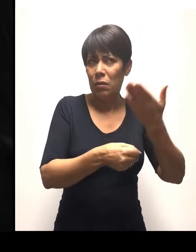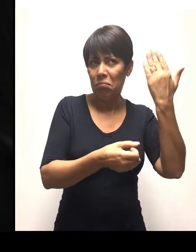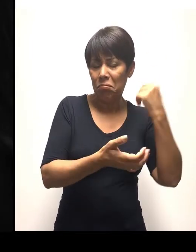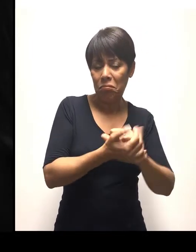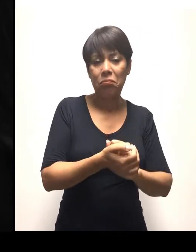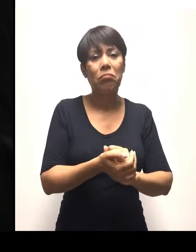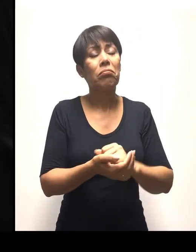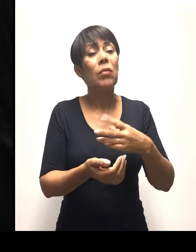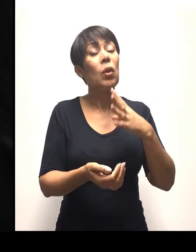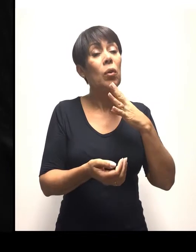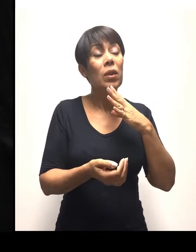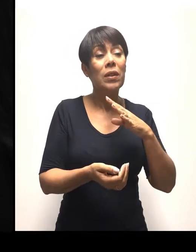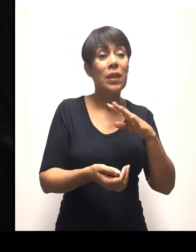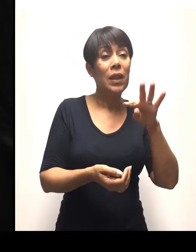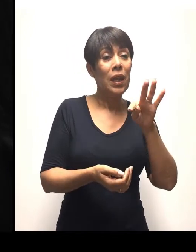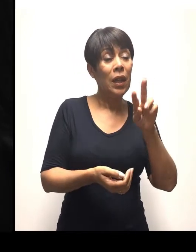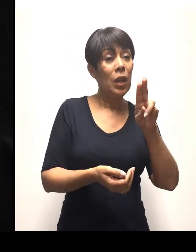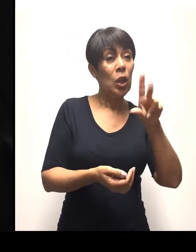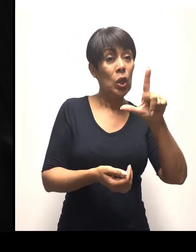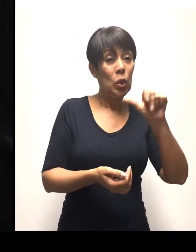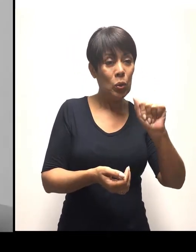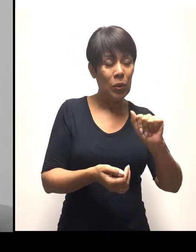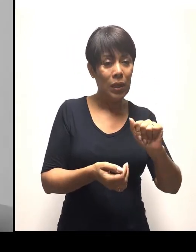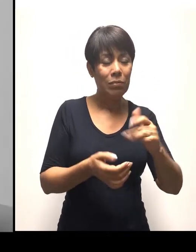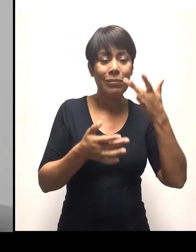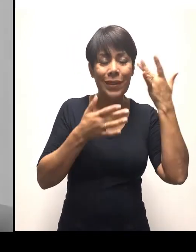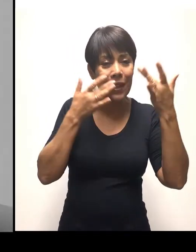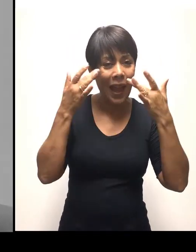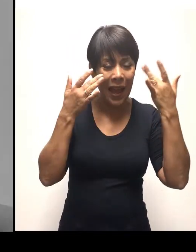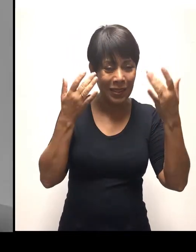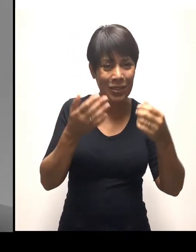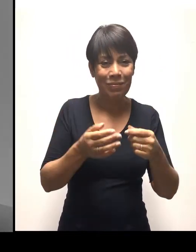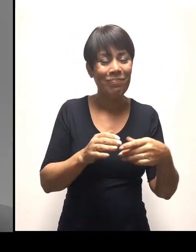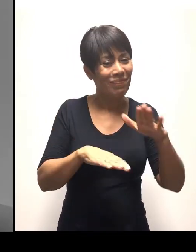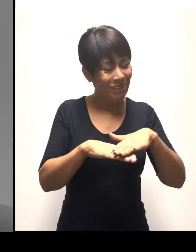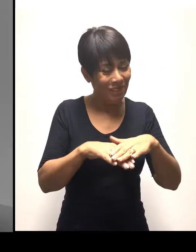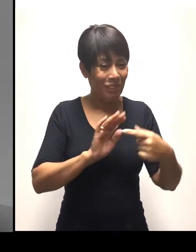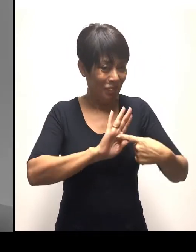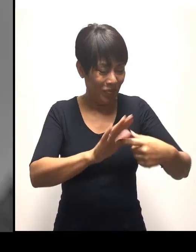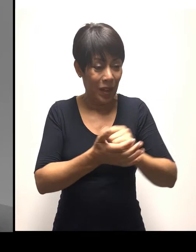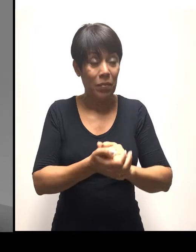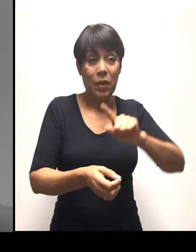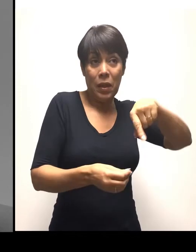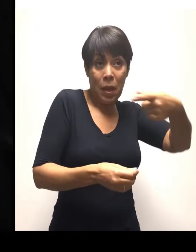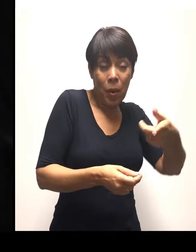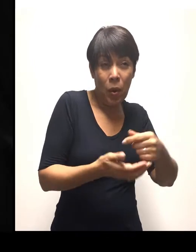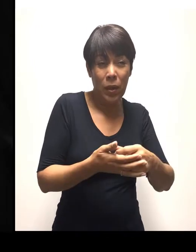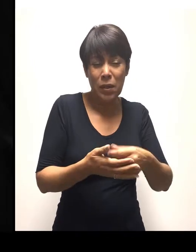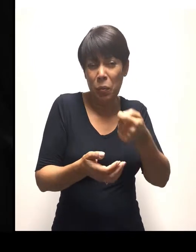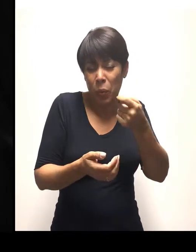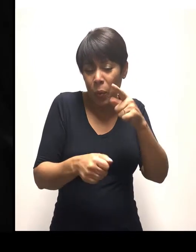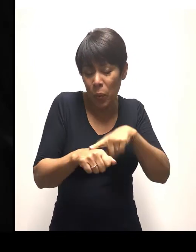a Tula. E conheci a Tula justamente ensinando Carolina Maria de Jesus. Depois de um outro momento,